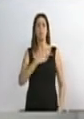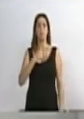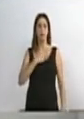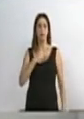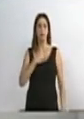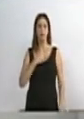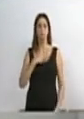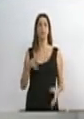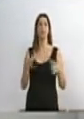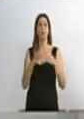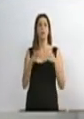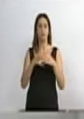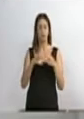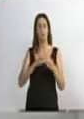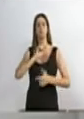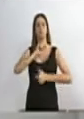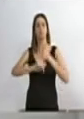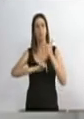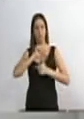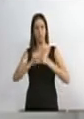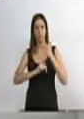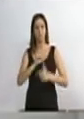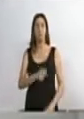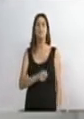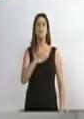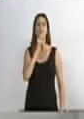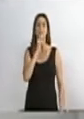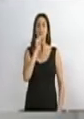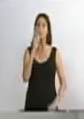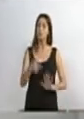Partido dos Trabalhadores, sem apresentar